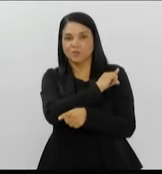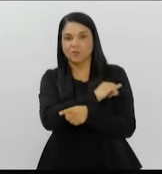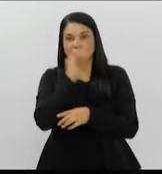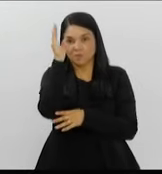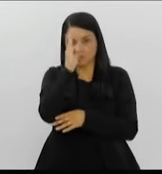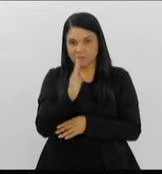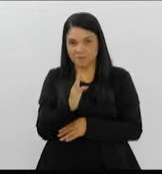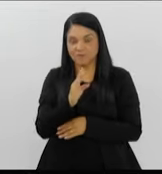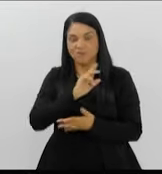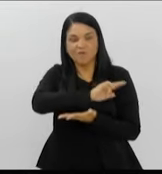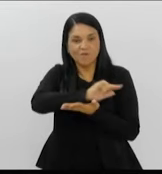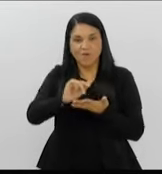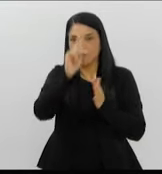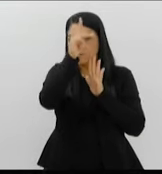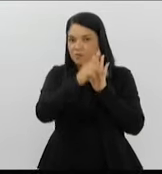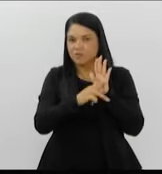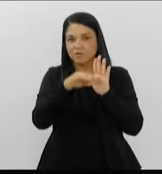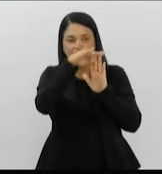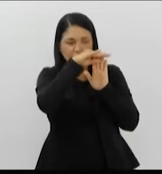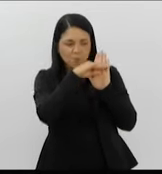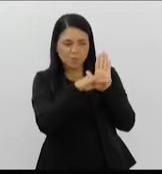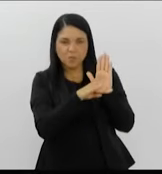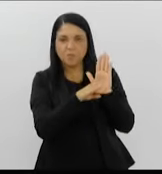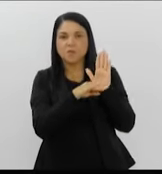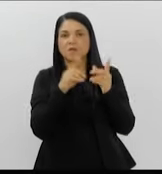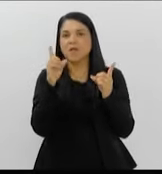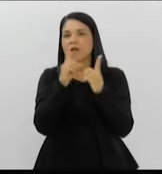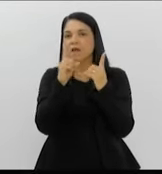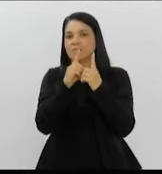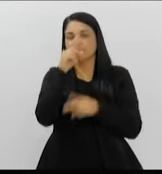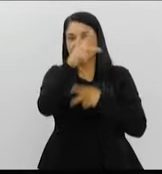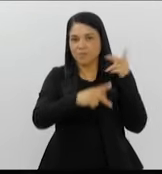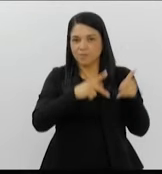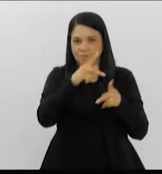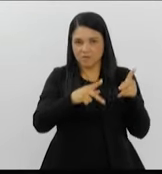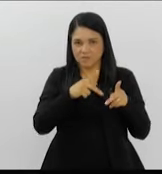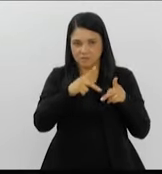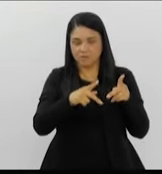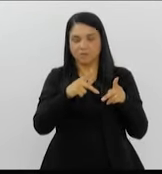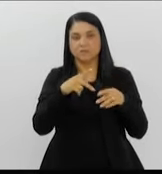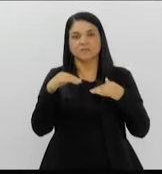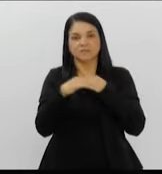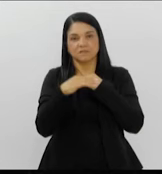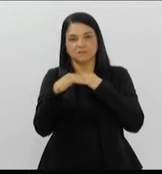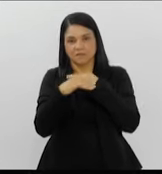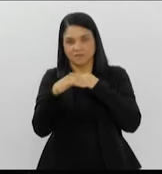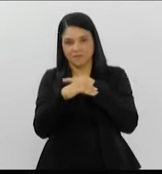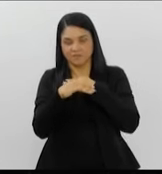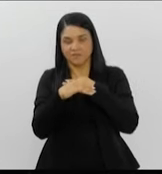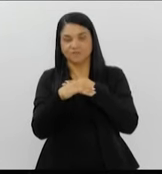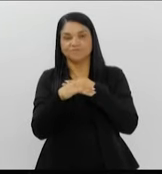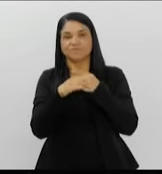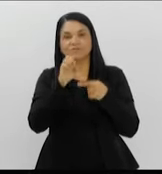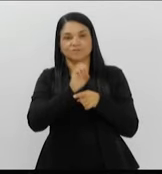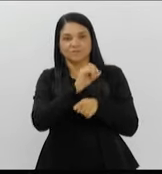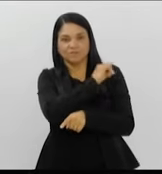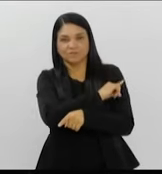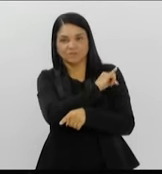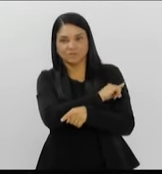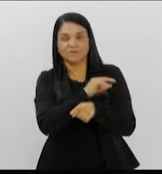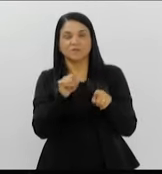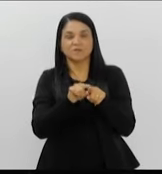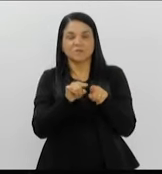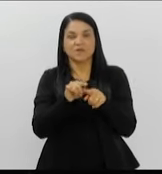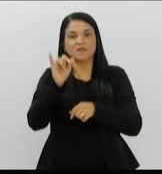tem vários projetos e programas que atendem a população toda da sua cidade, principalmente as mais necessitadas, as